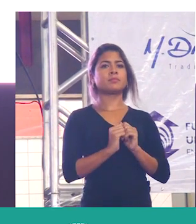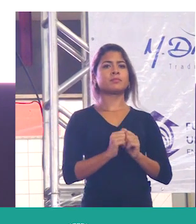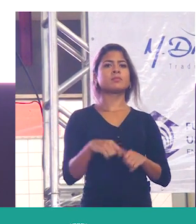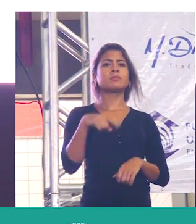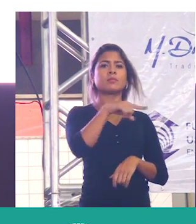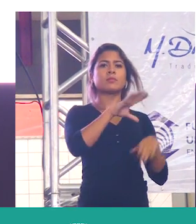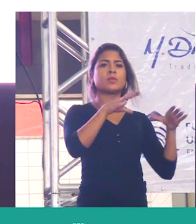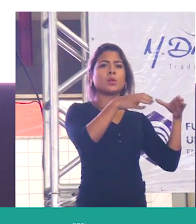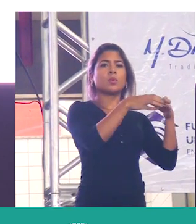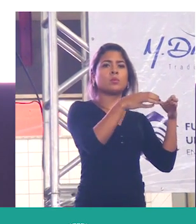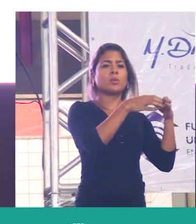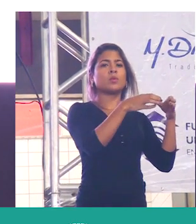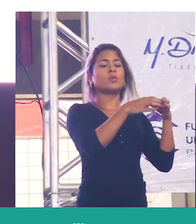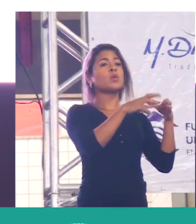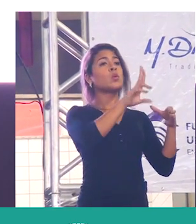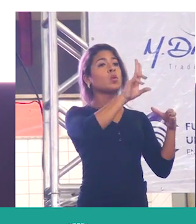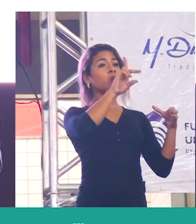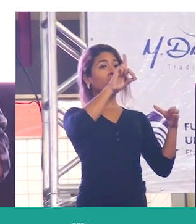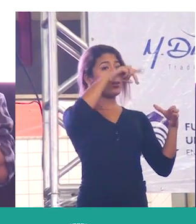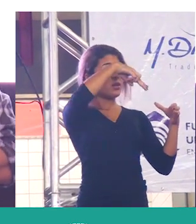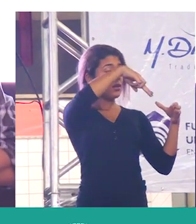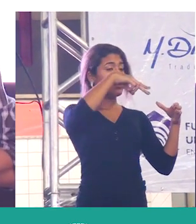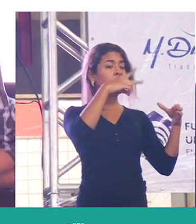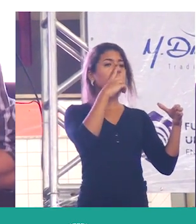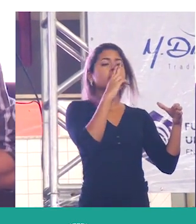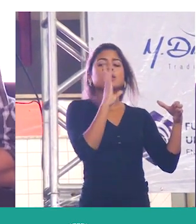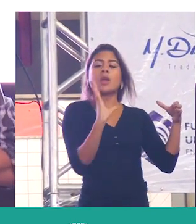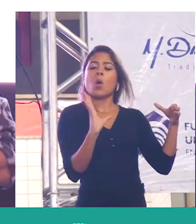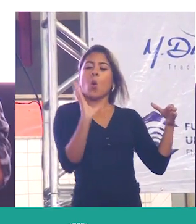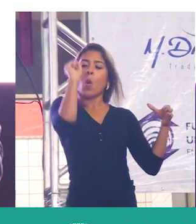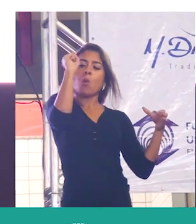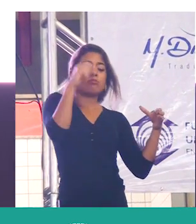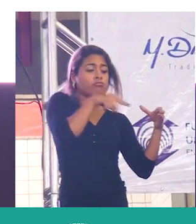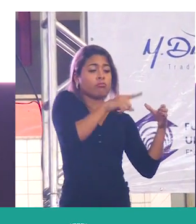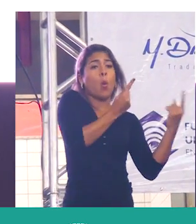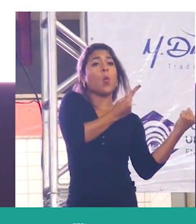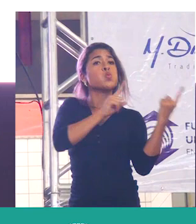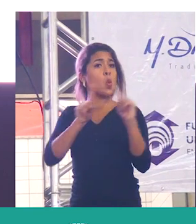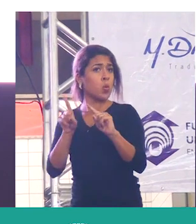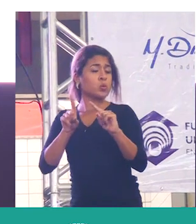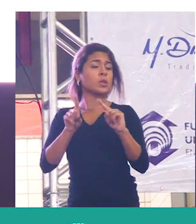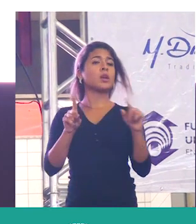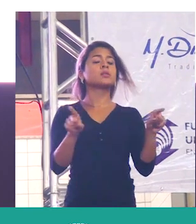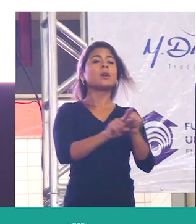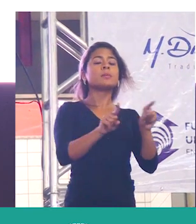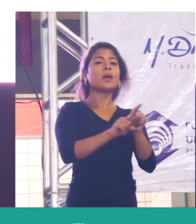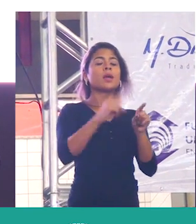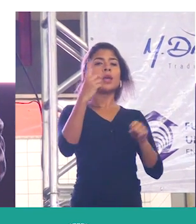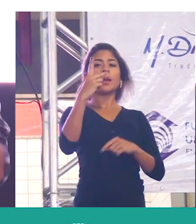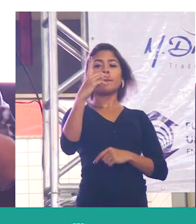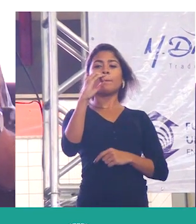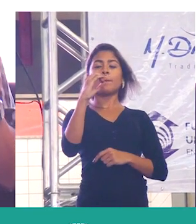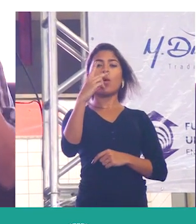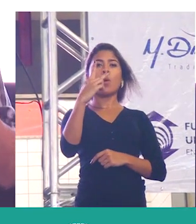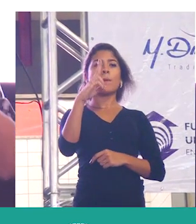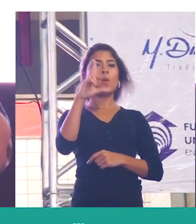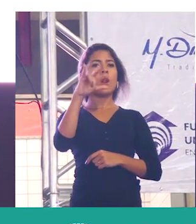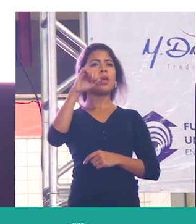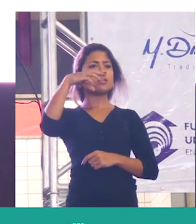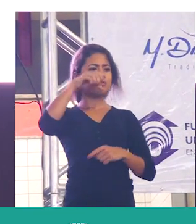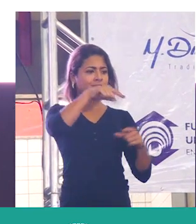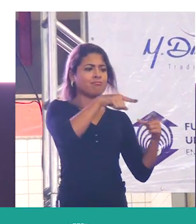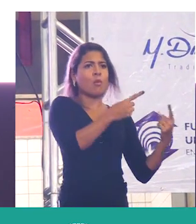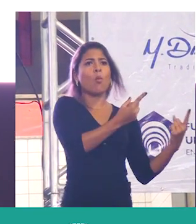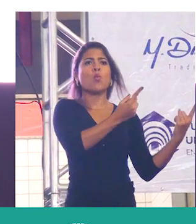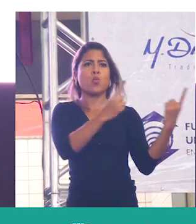revela anticomunista, ela se revela contra o populismo, mas ao mesmo tempo ela